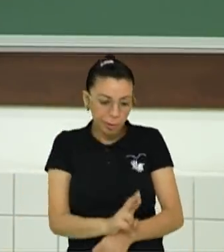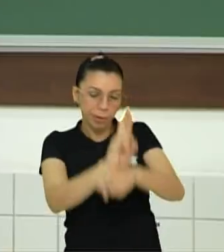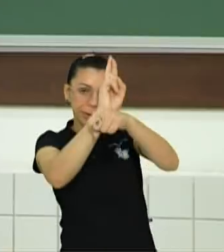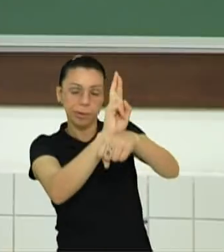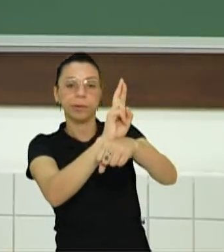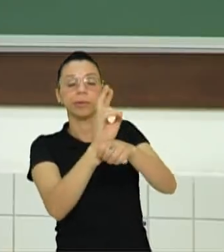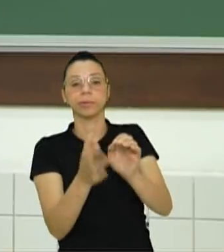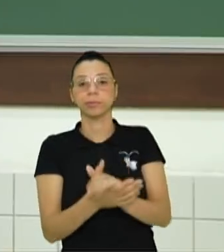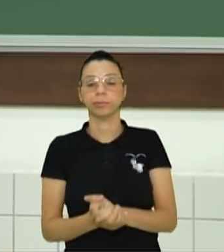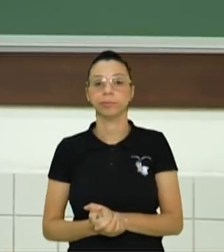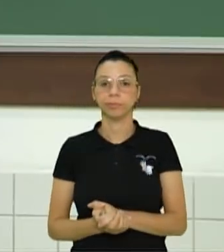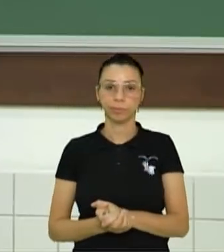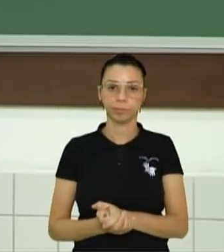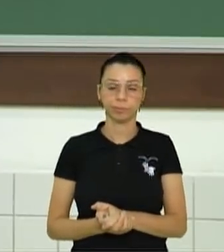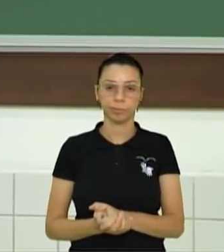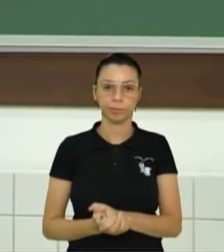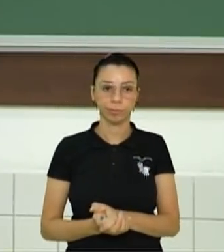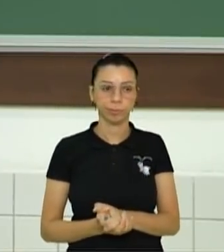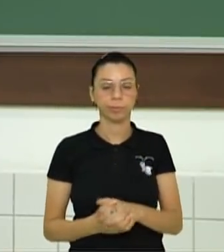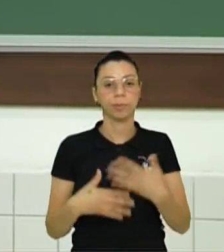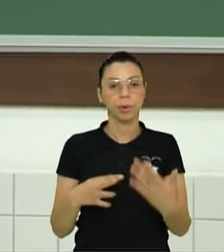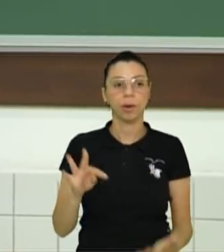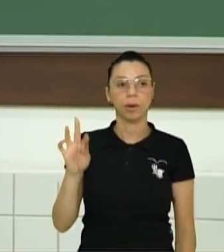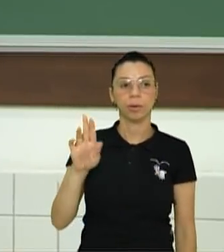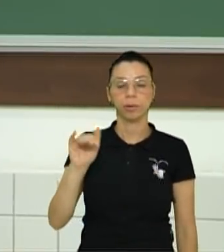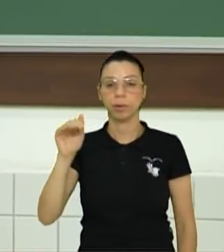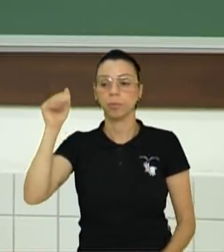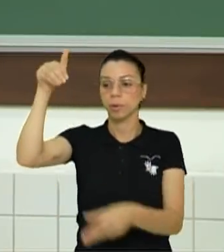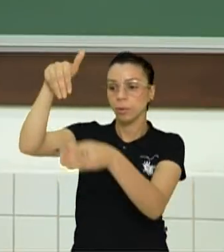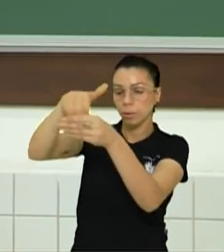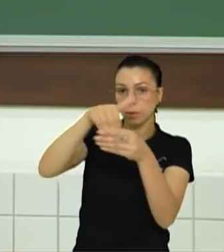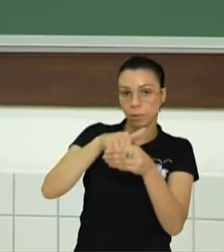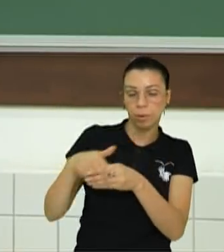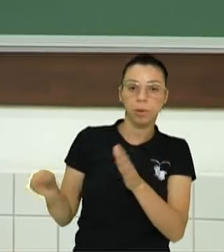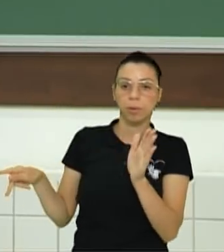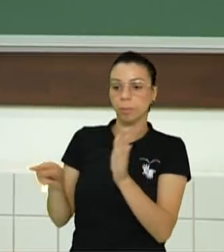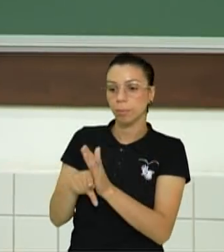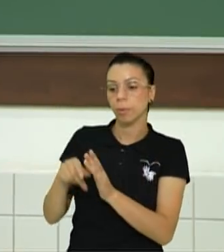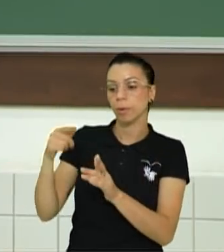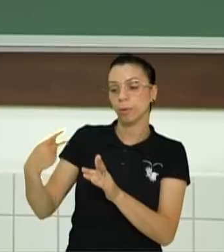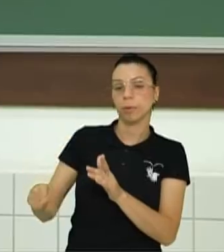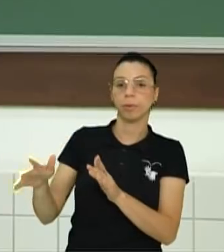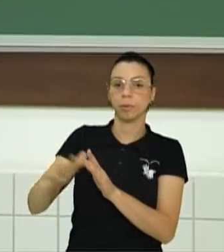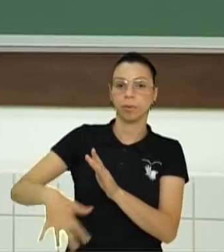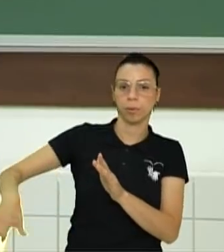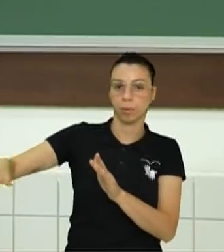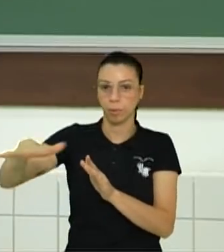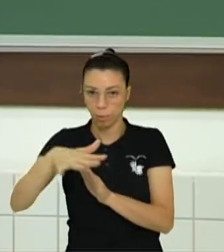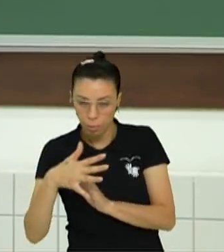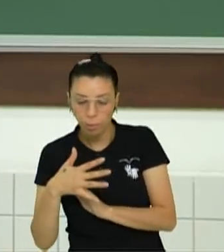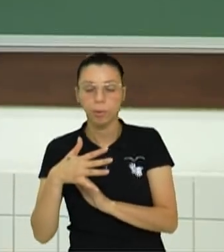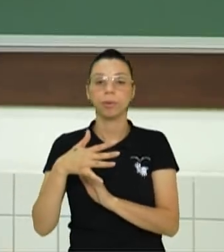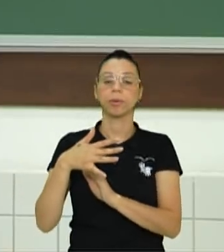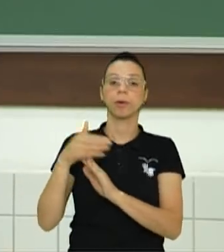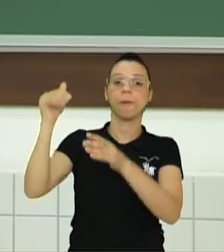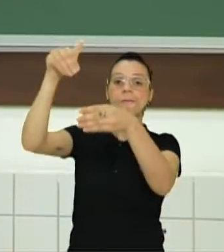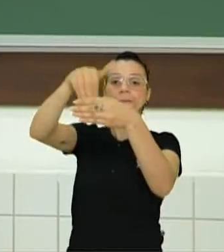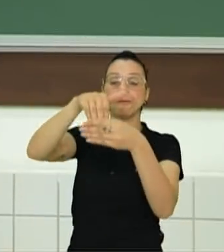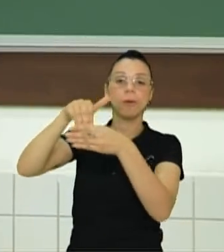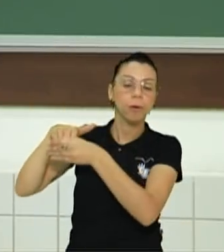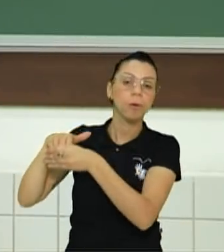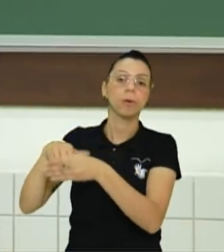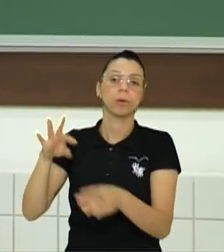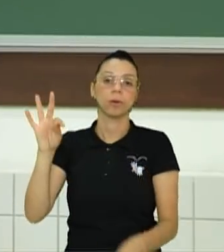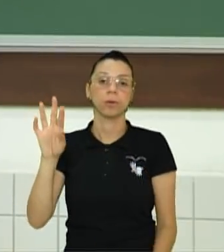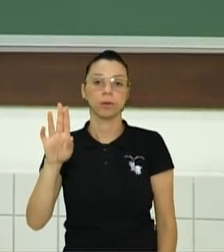deles. Os tribunos eram votados pelos próprios plebeus num espaço chamado tribunato da plebe, ou tribuno